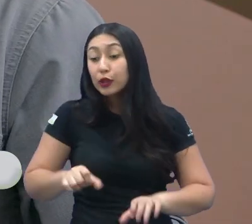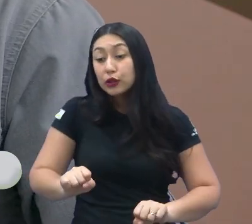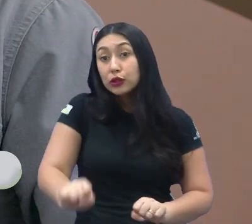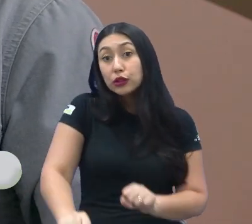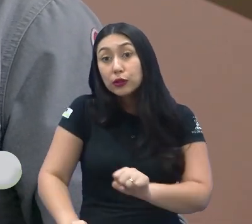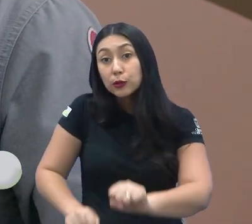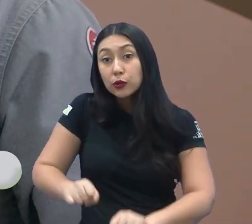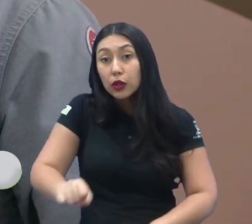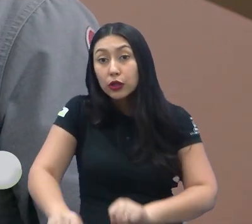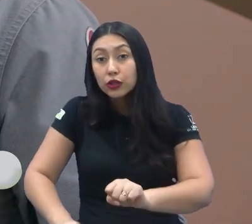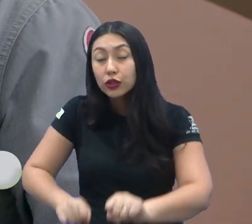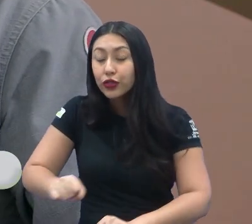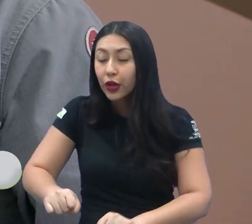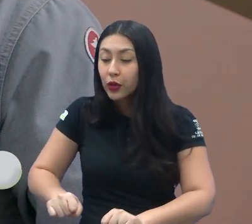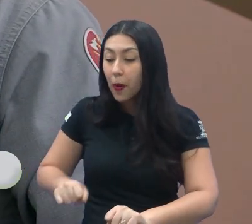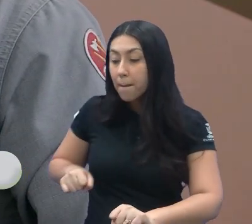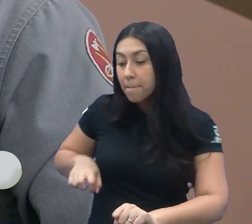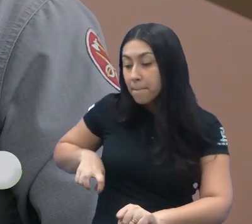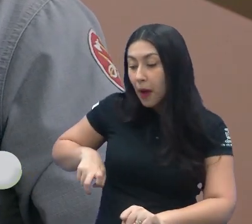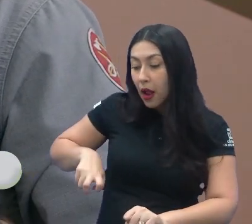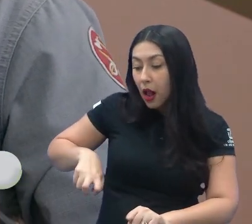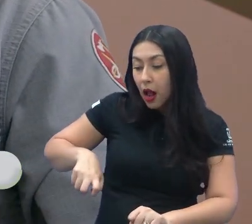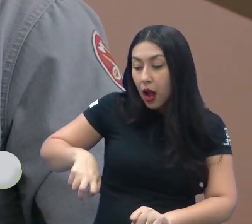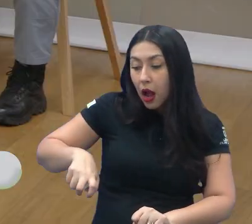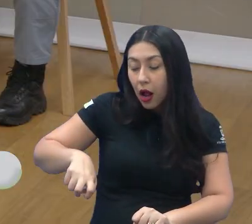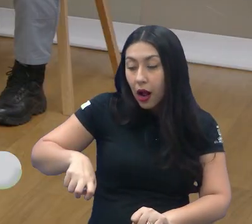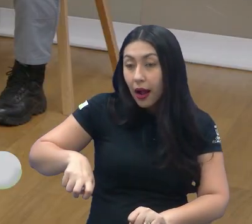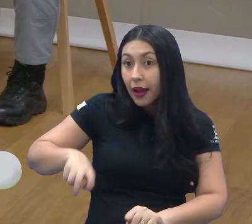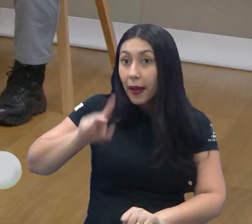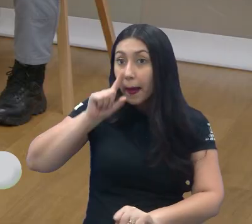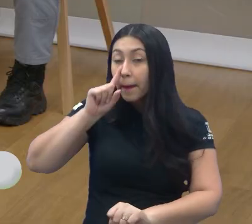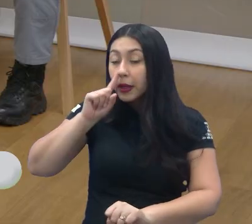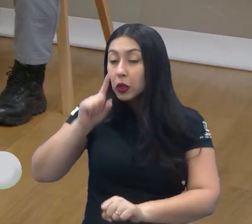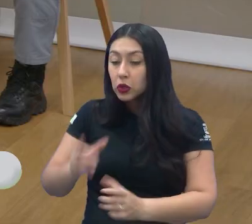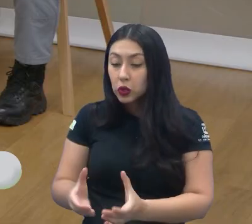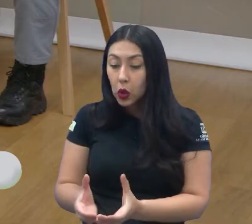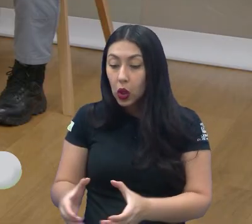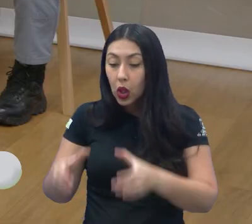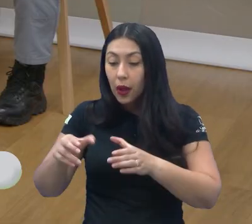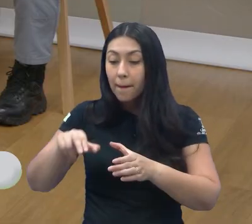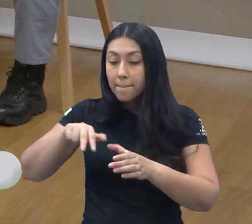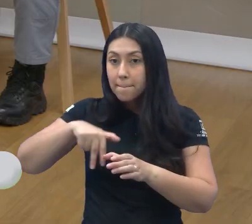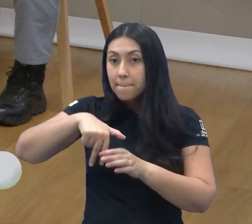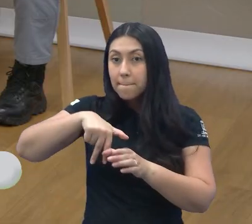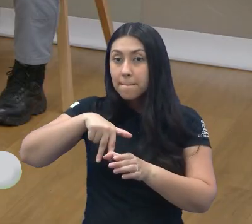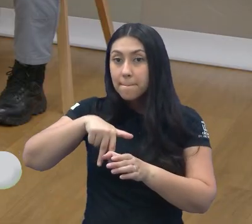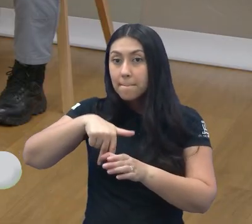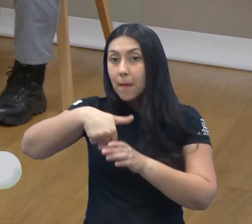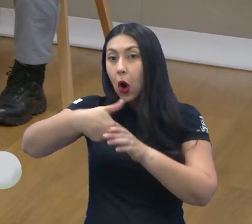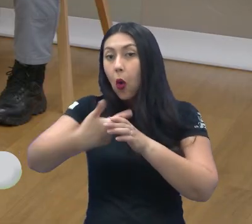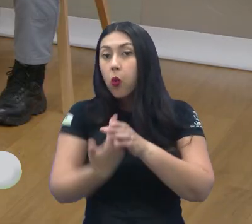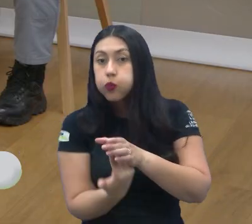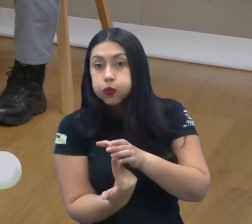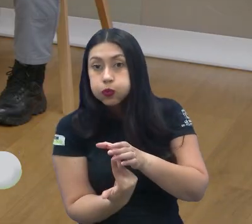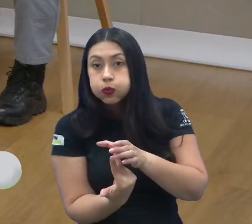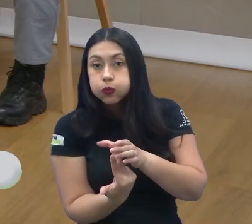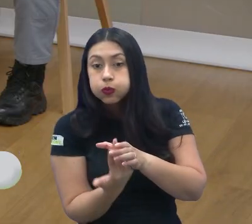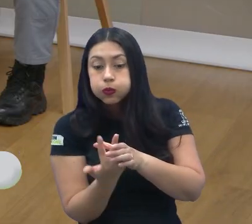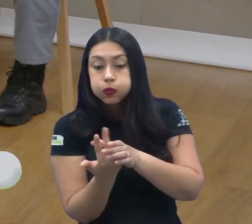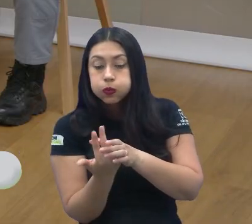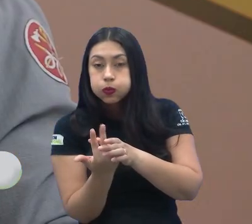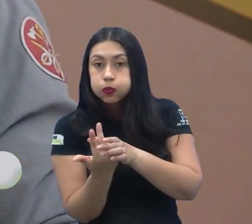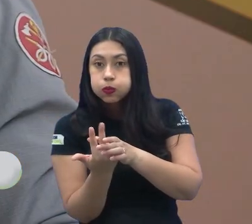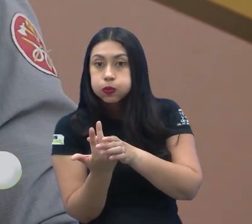andar, chega perto dessa bacia e pode cair dentro dessa bacia com a via aérea na parte que está no meio